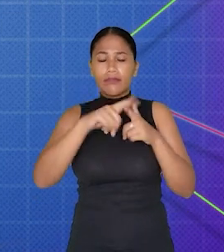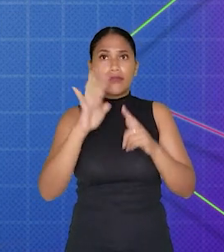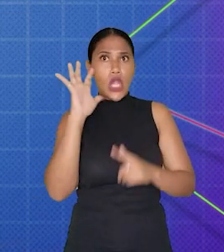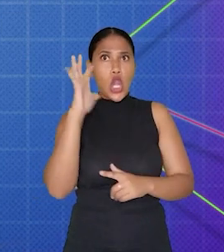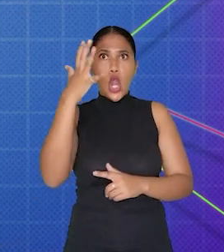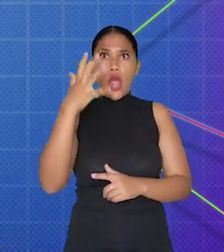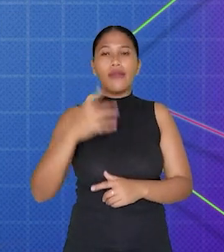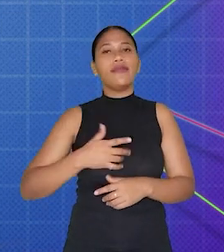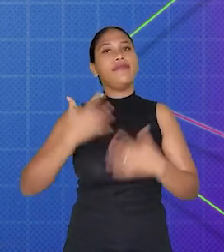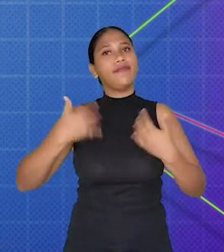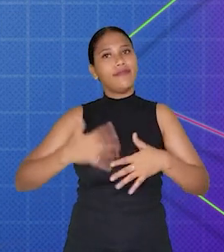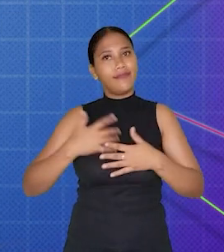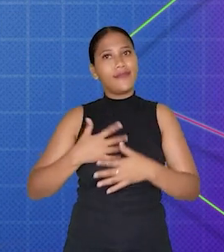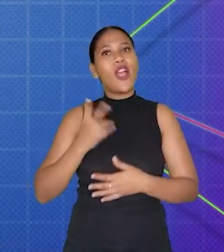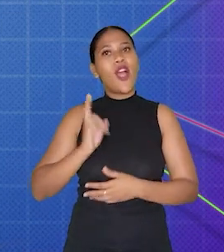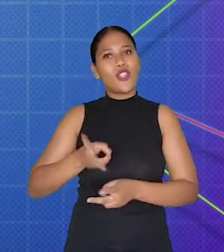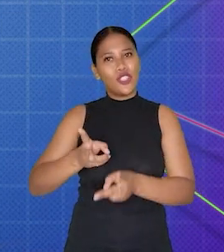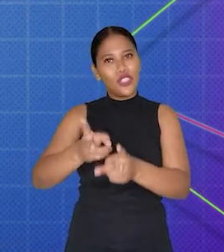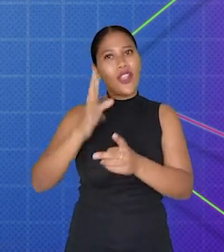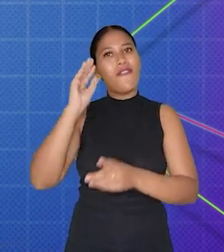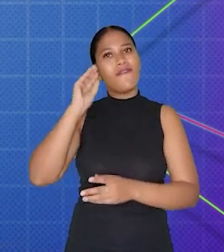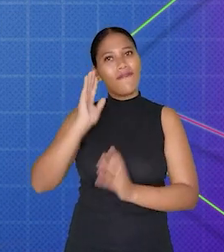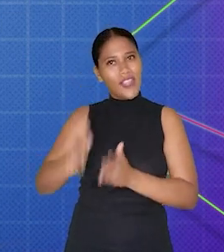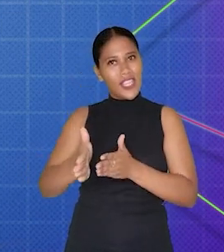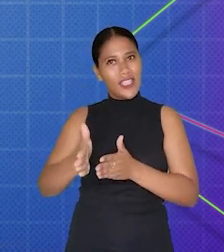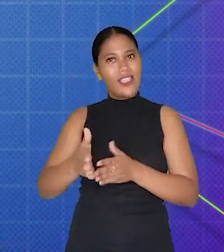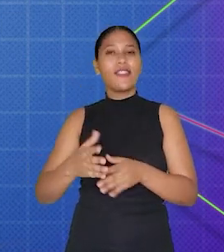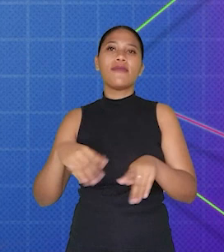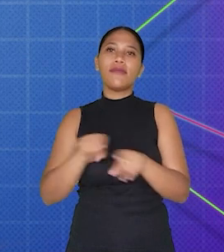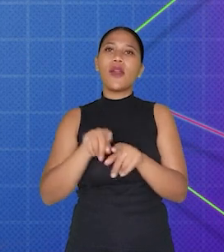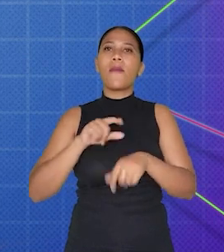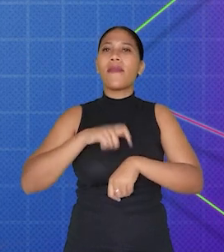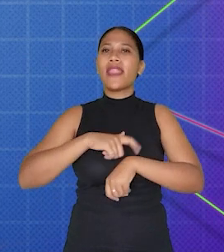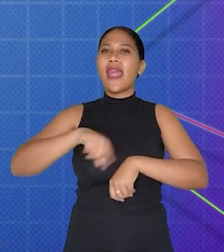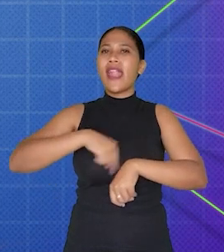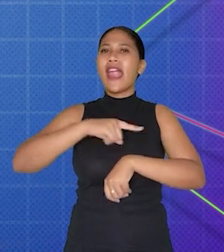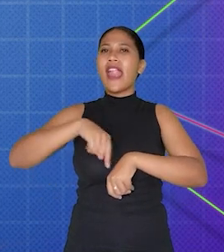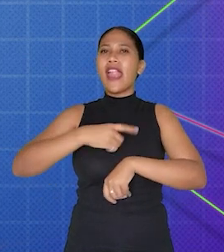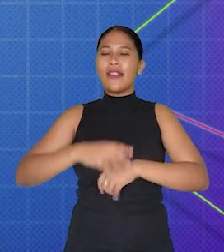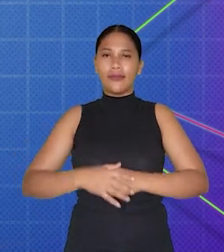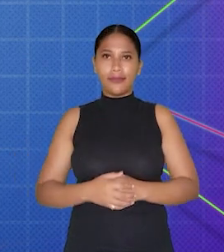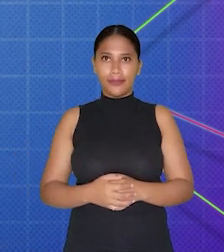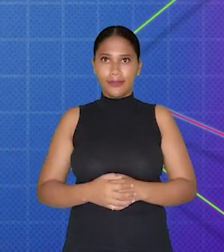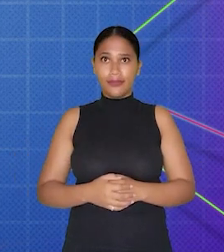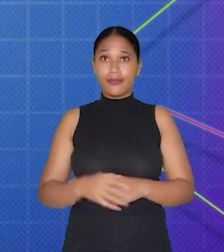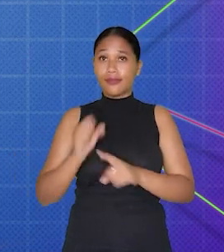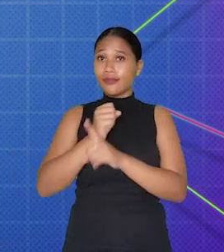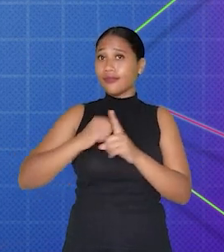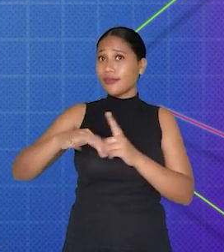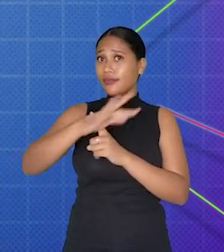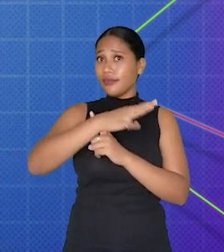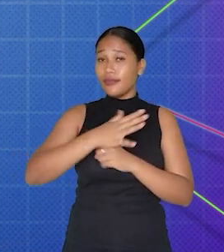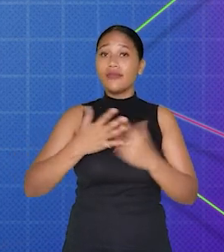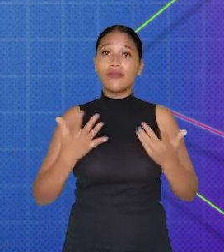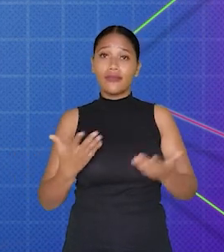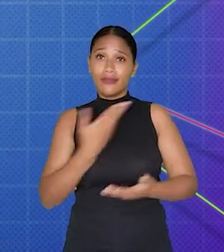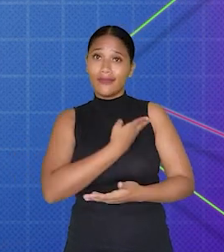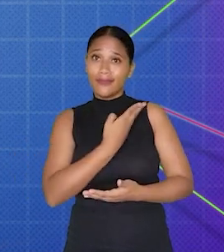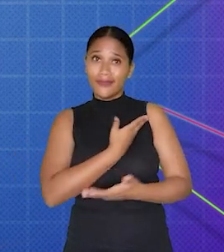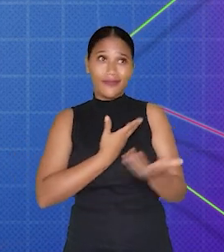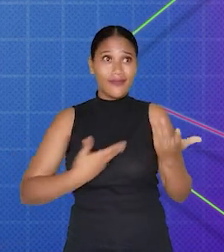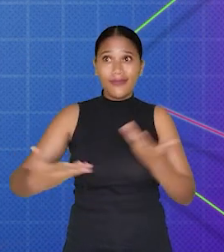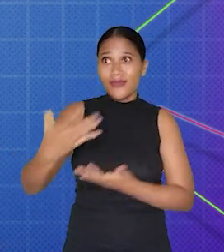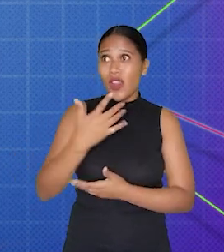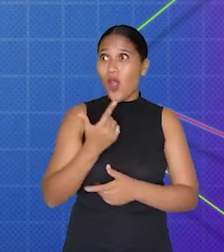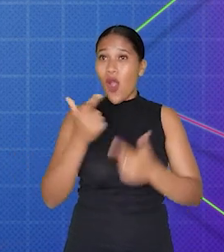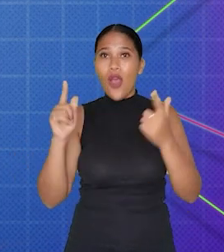e resolvam problemas complexos são mais propensos a manter os jogadores entretidos por longos períodos de tempo. Engajamento social.